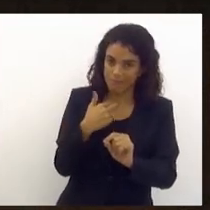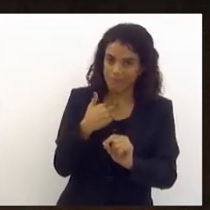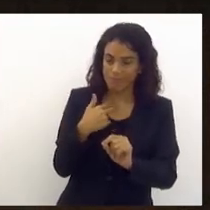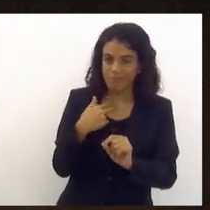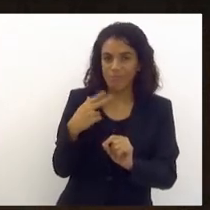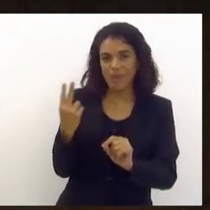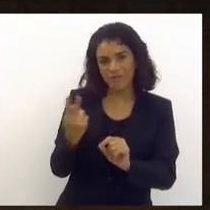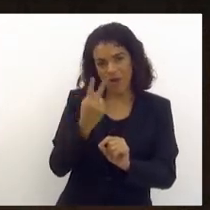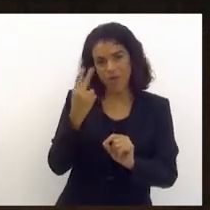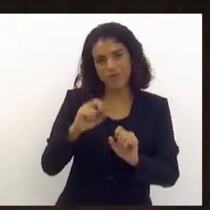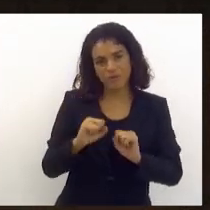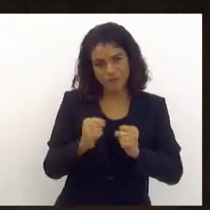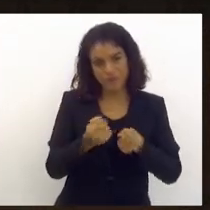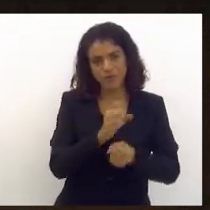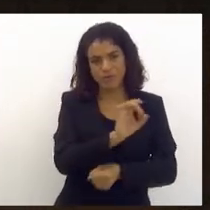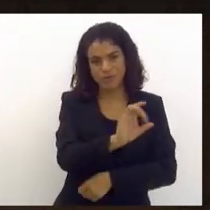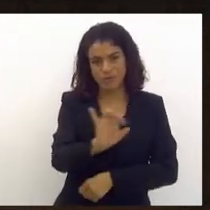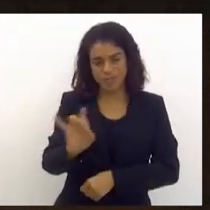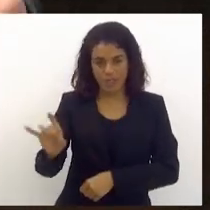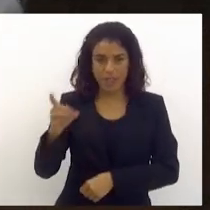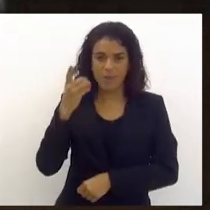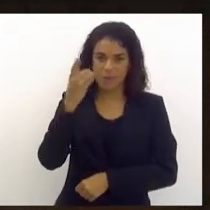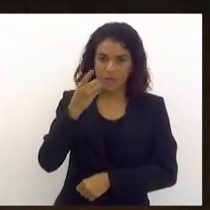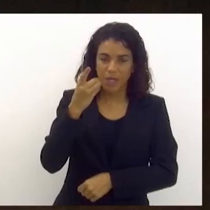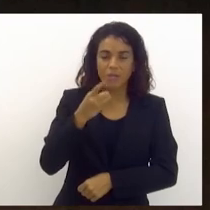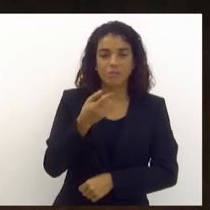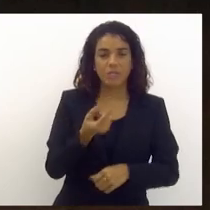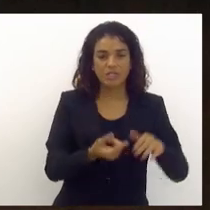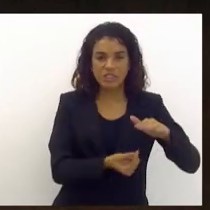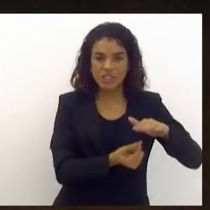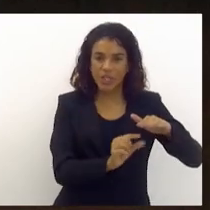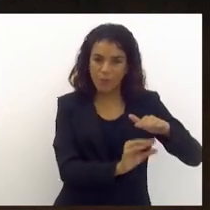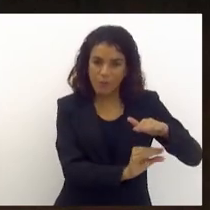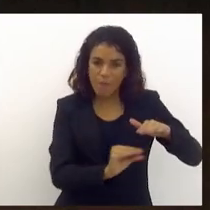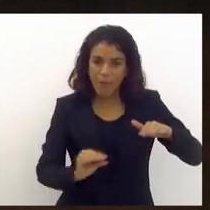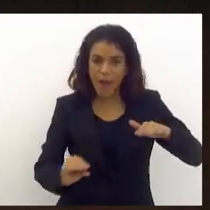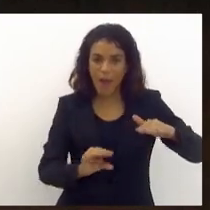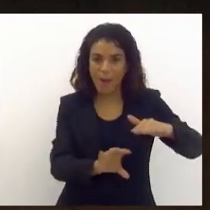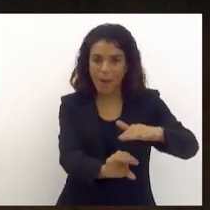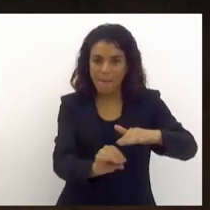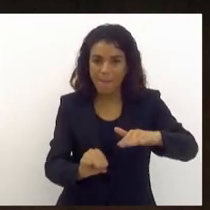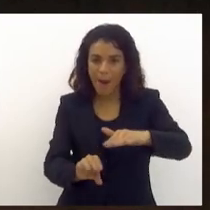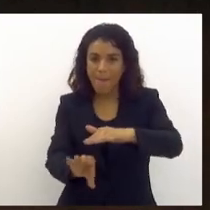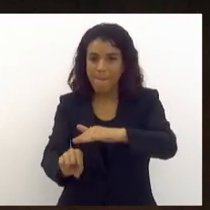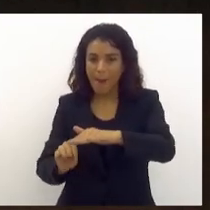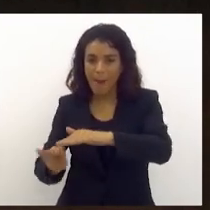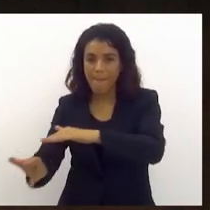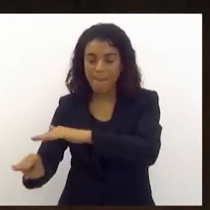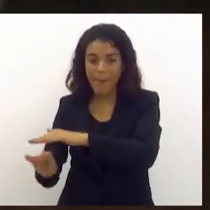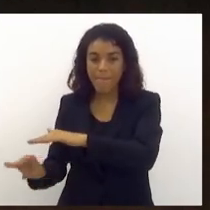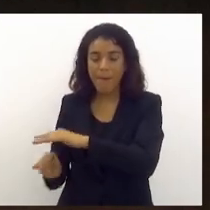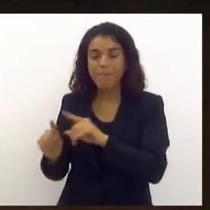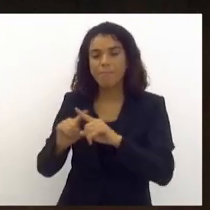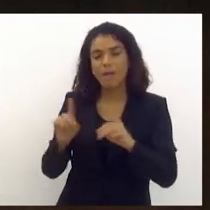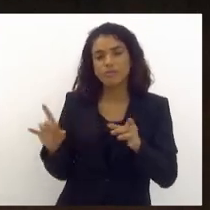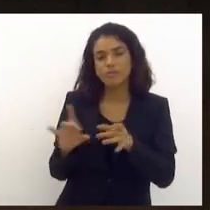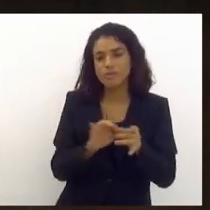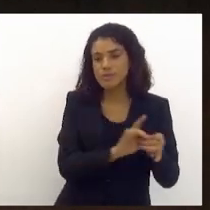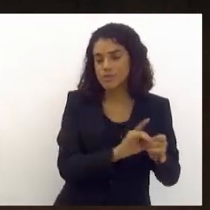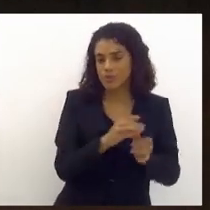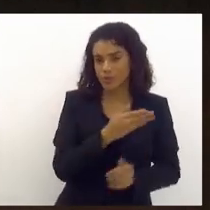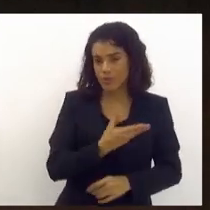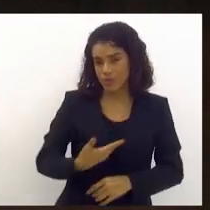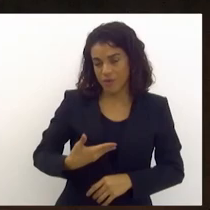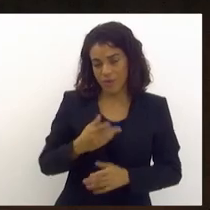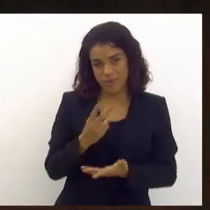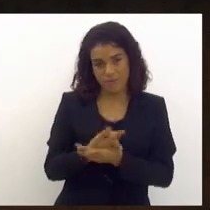esforço dessa casa importante para retirar alguns fundos, como eu já citei, o sentido do movimento do governo é o